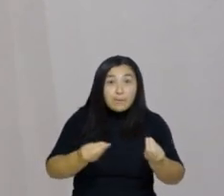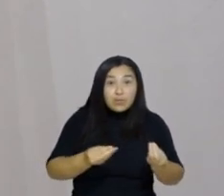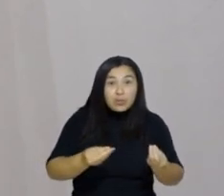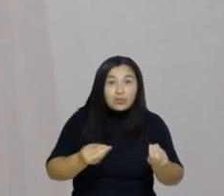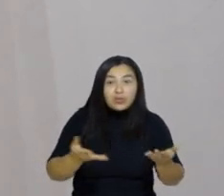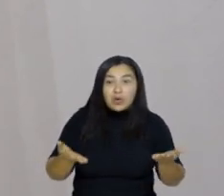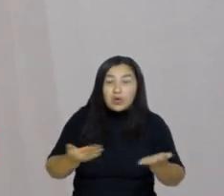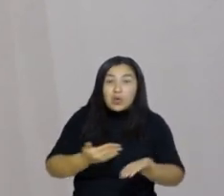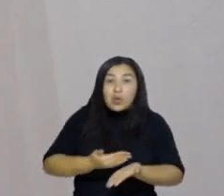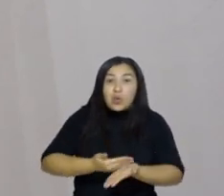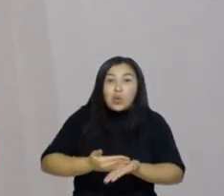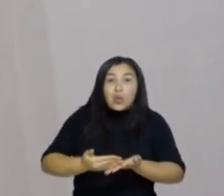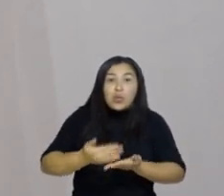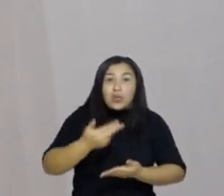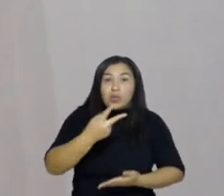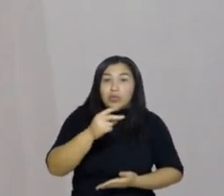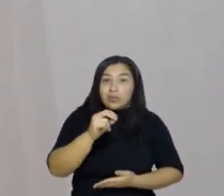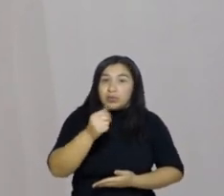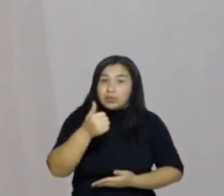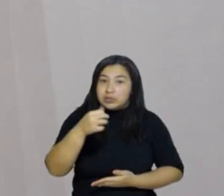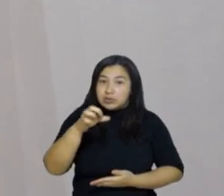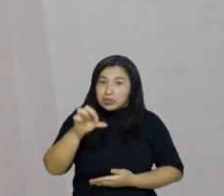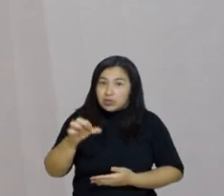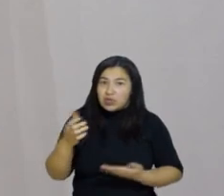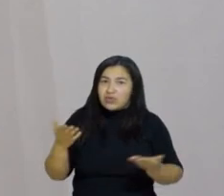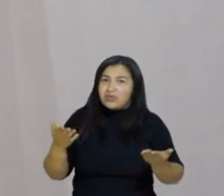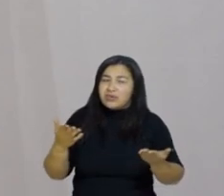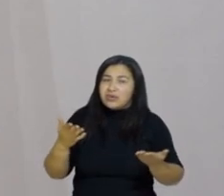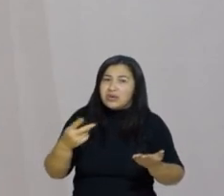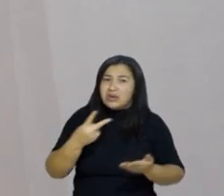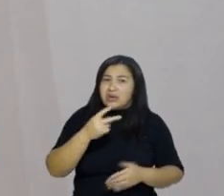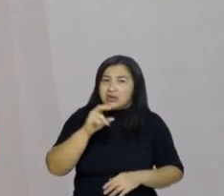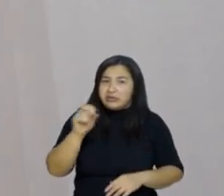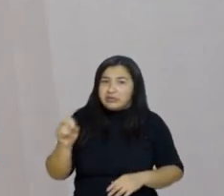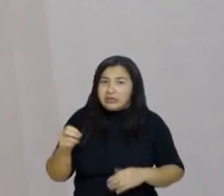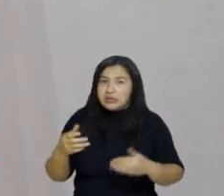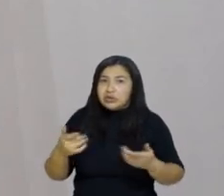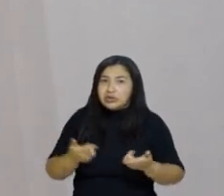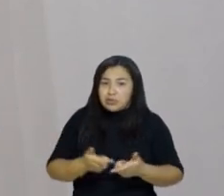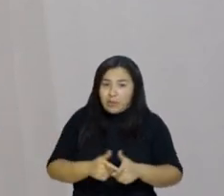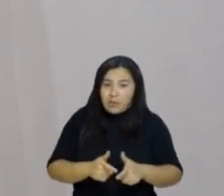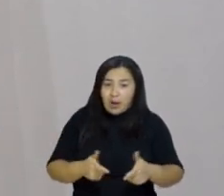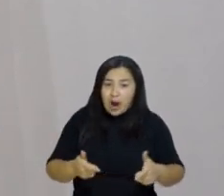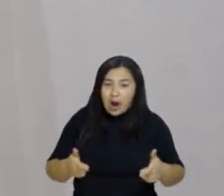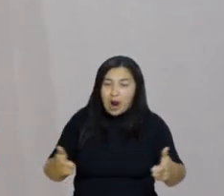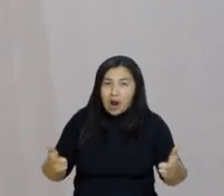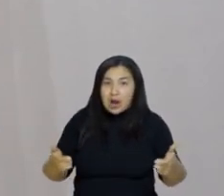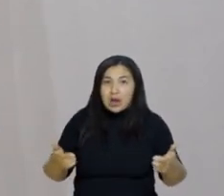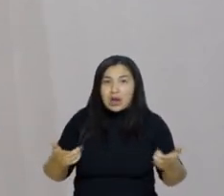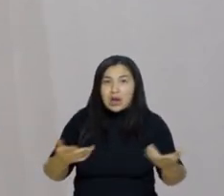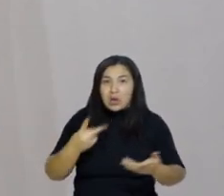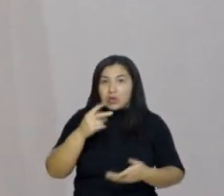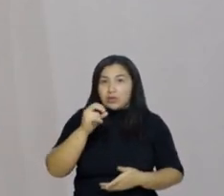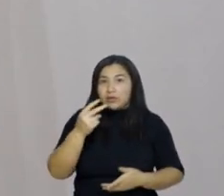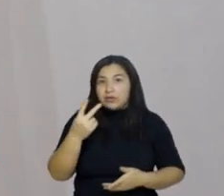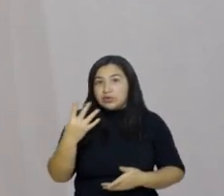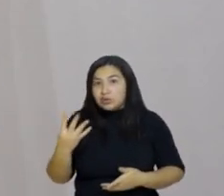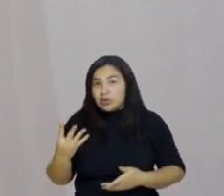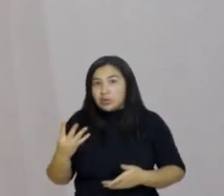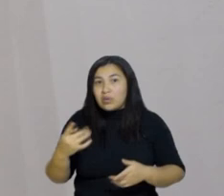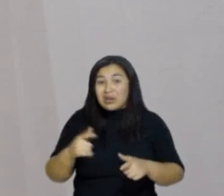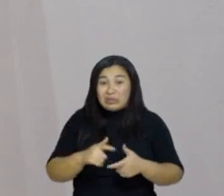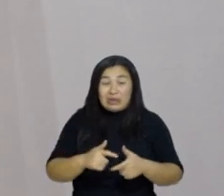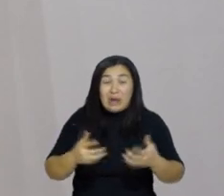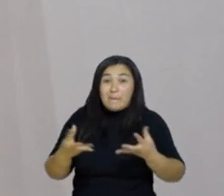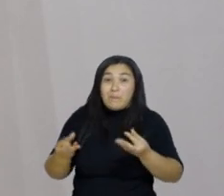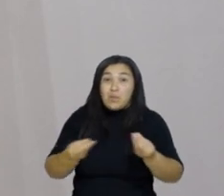começou, 2019, 2020, e há uma crescente em 2024, estourou. Em Joinville, se não me engano, já